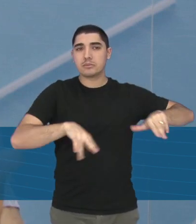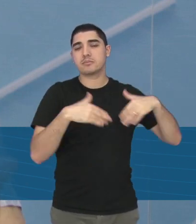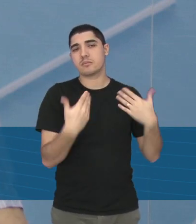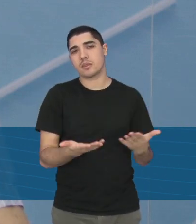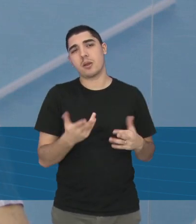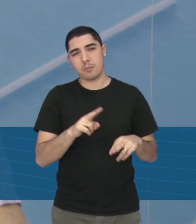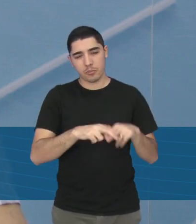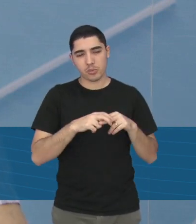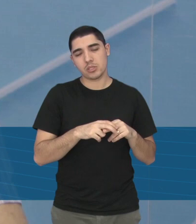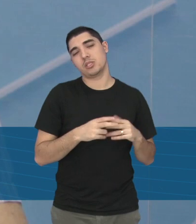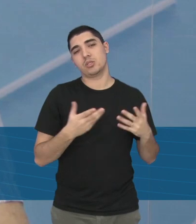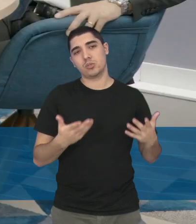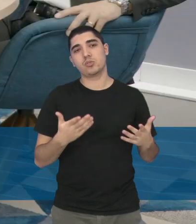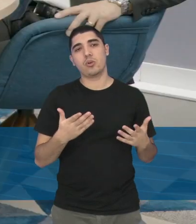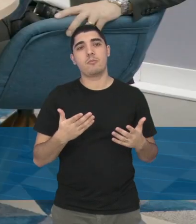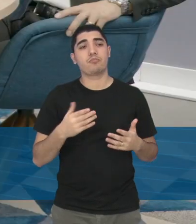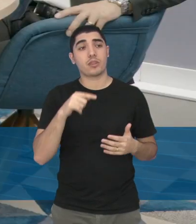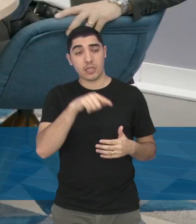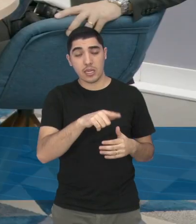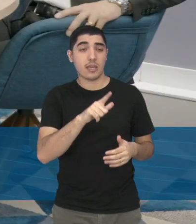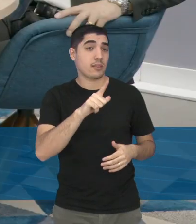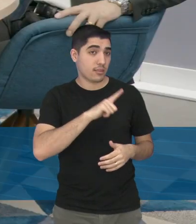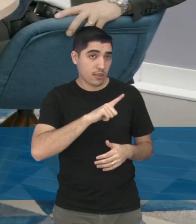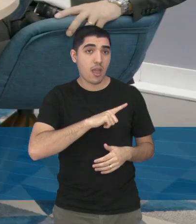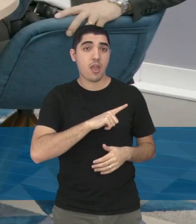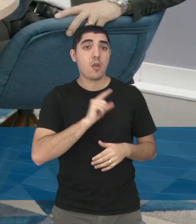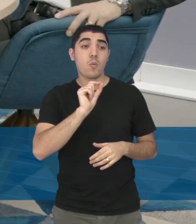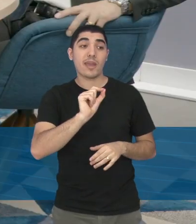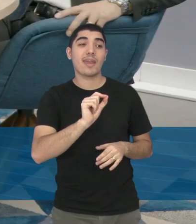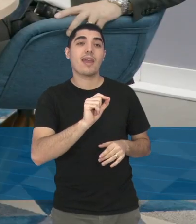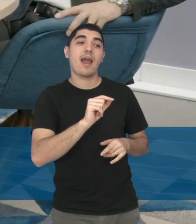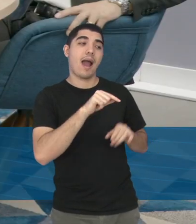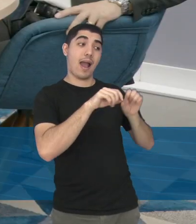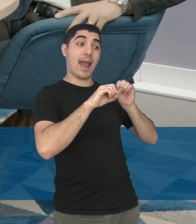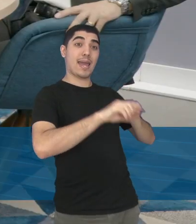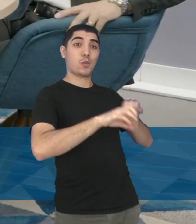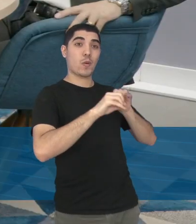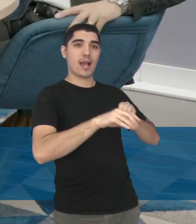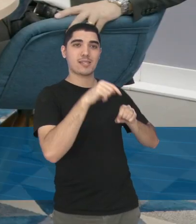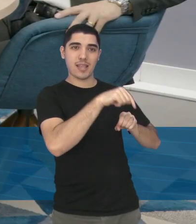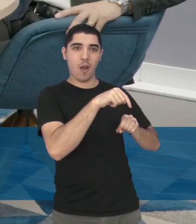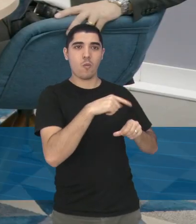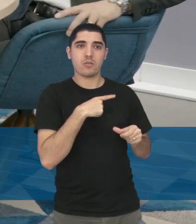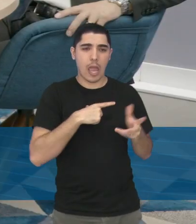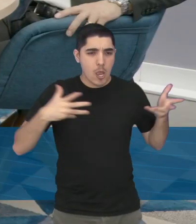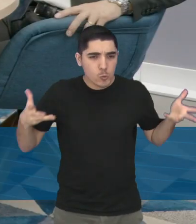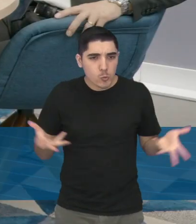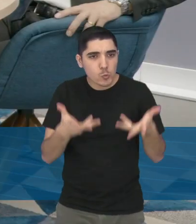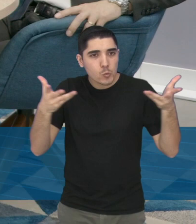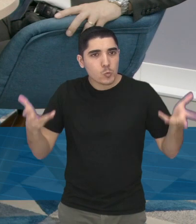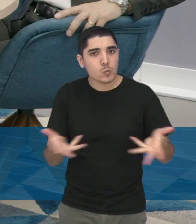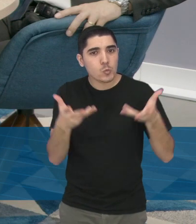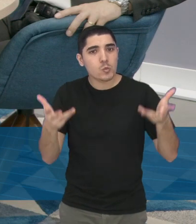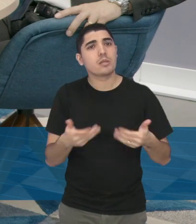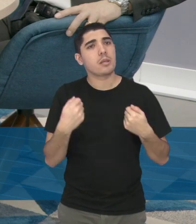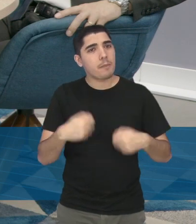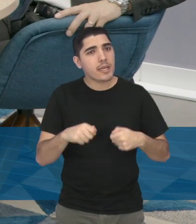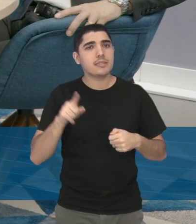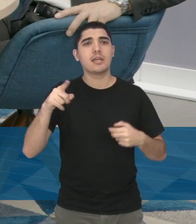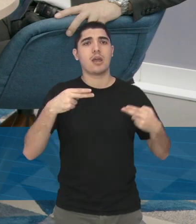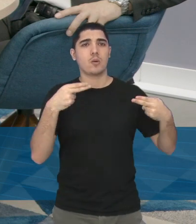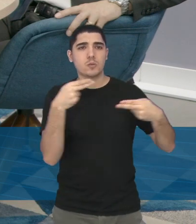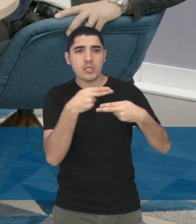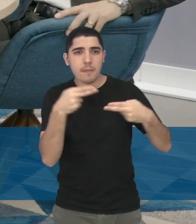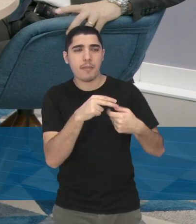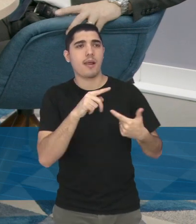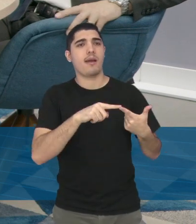já tinha conversado antigamente, está sendo fomentado pela educação e tem que ser fomentado pelo Sistema S, pelo SEST,